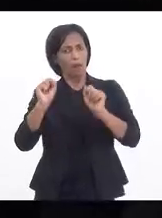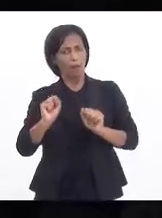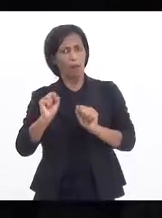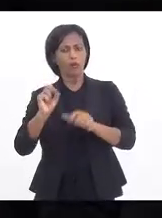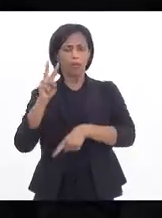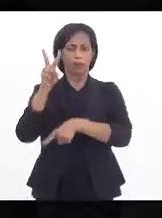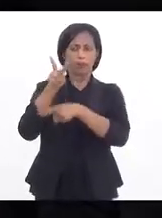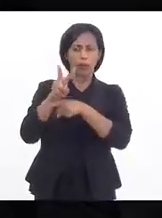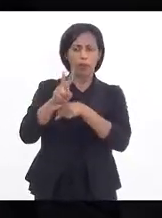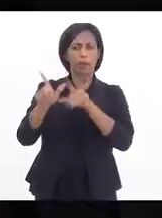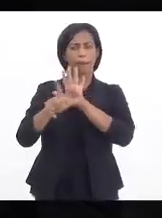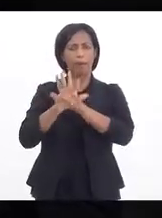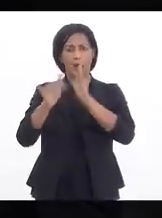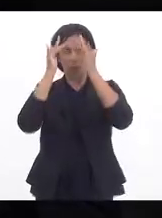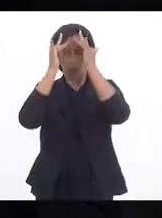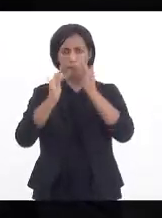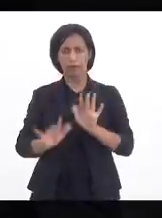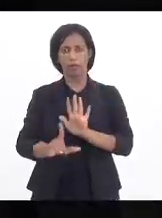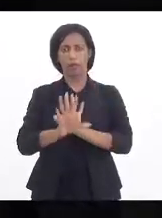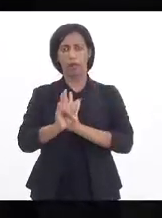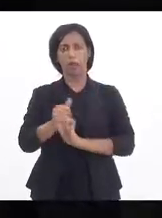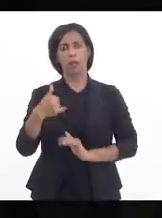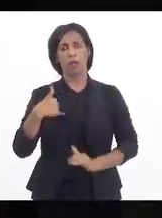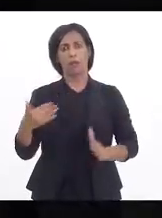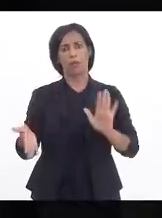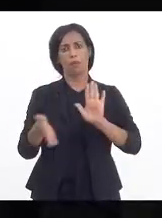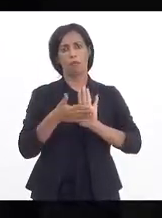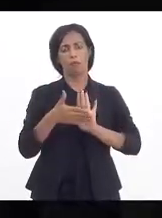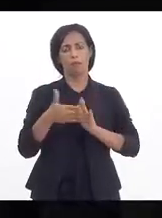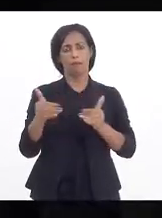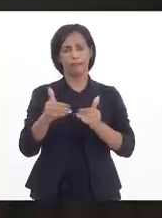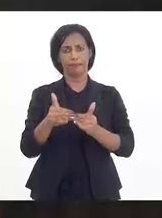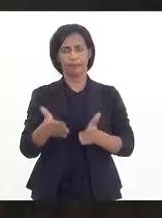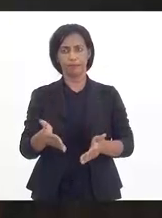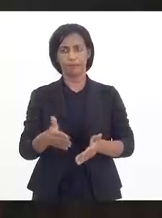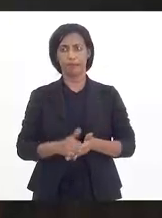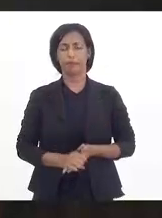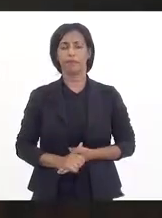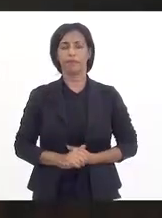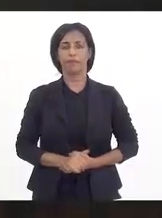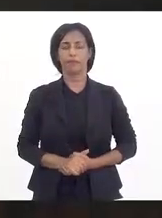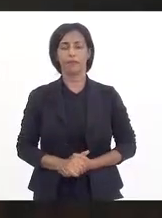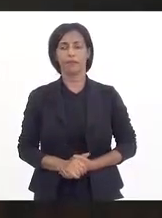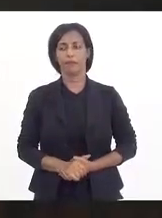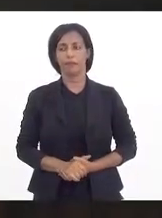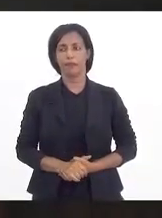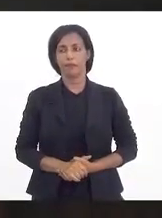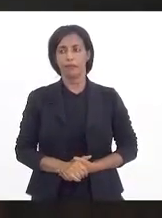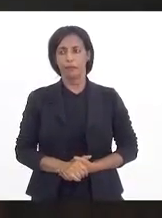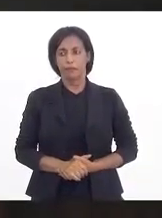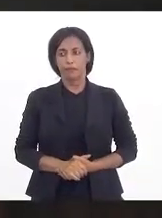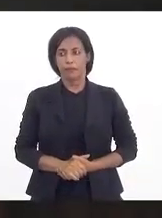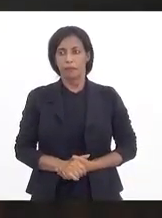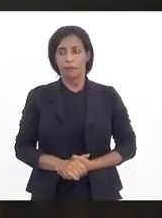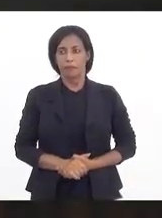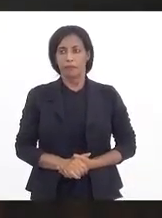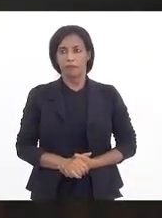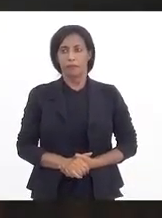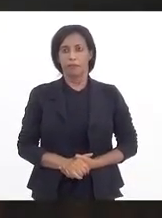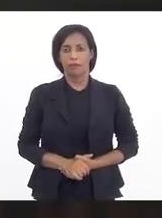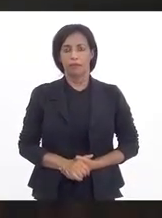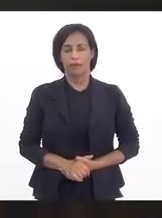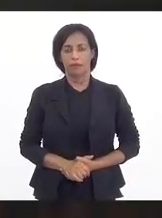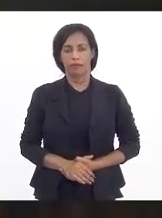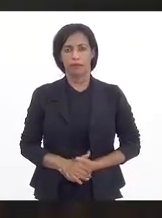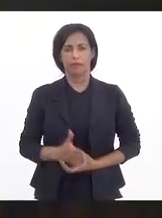coberto pela lei cumprindo a lei Sem problema de aparecer quero da presidente a questão de óleo favor é